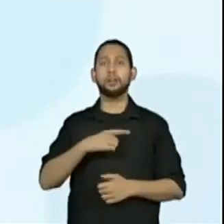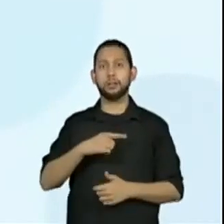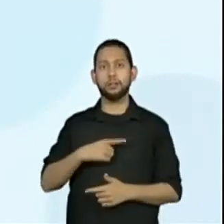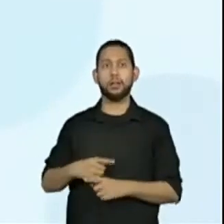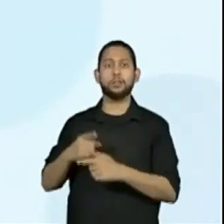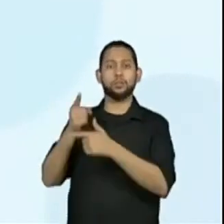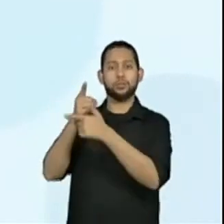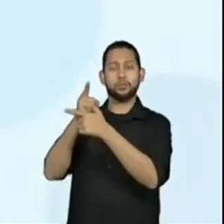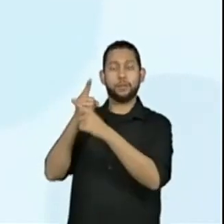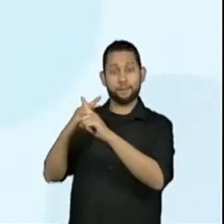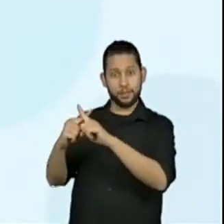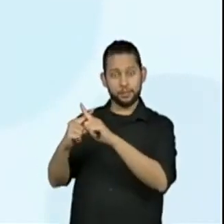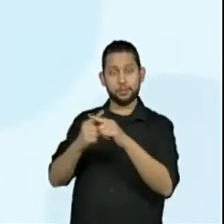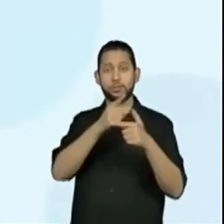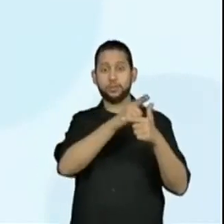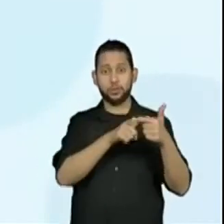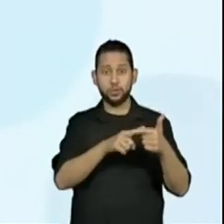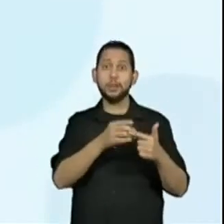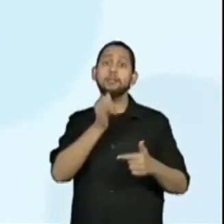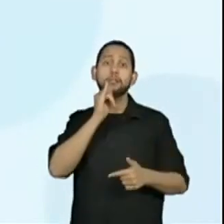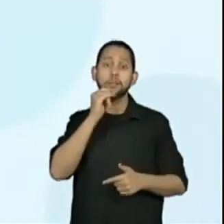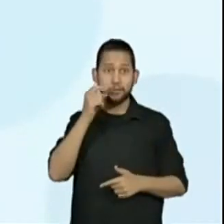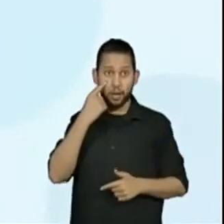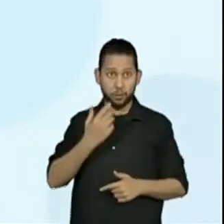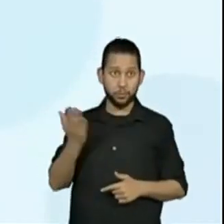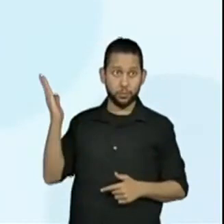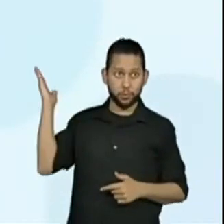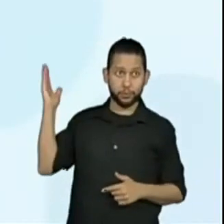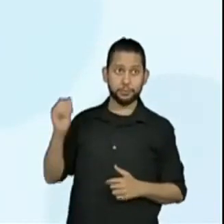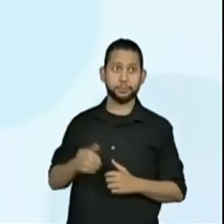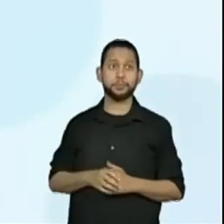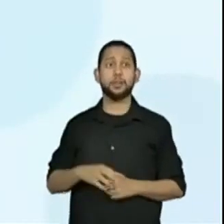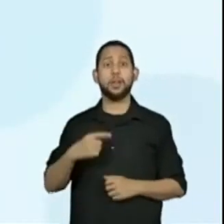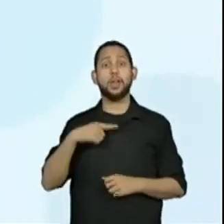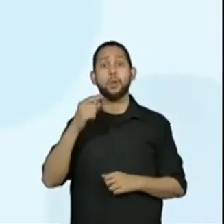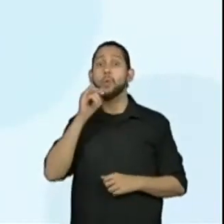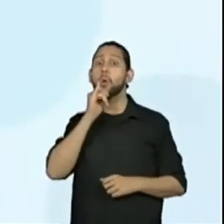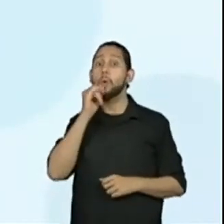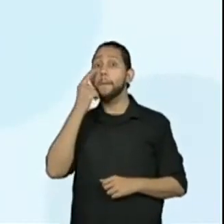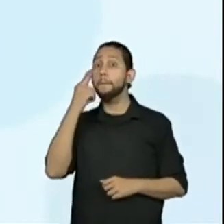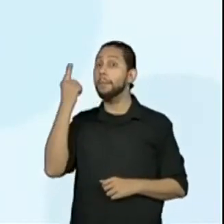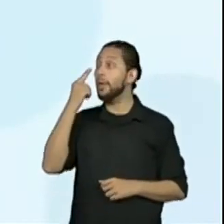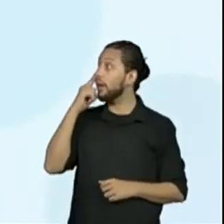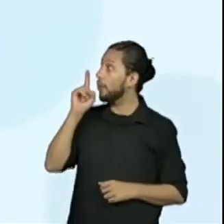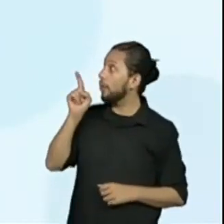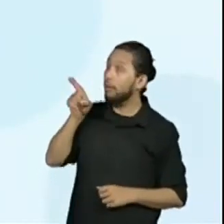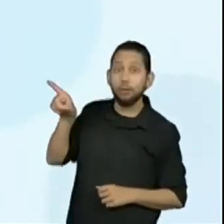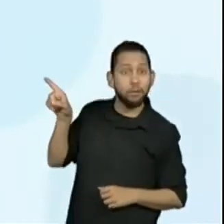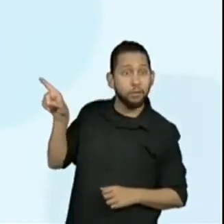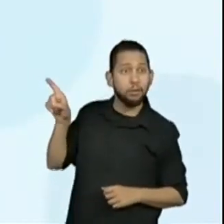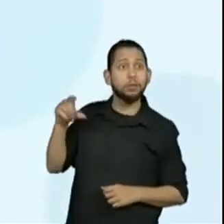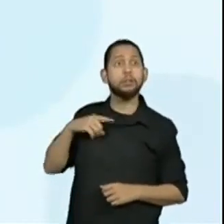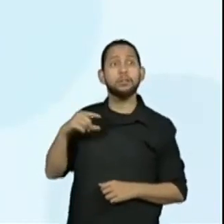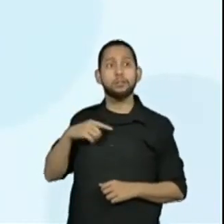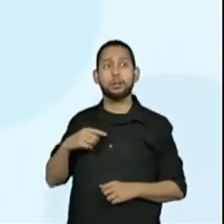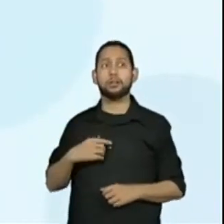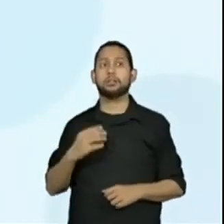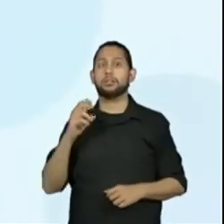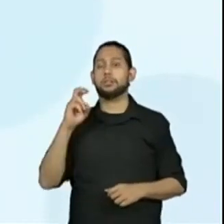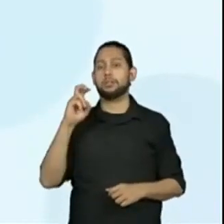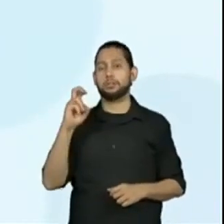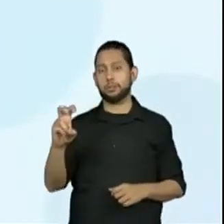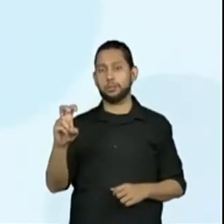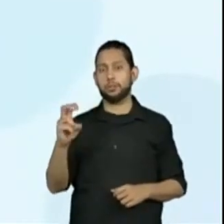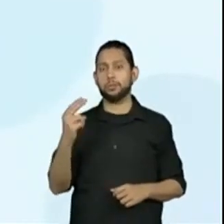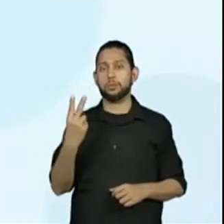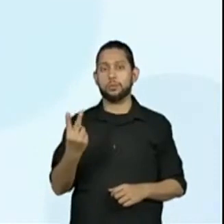né? De operações inversas, né? Primeiro foi feito de adição. Deixa eu pegar aqui minha canetinha, pessoal. Então, aqui, ó, nós